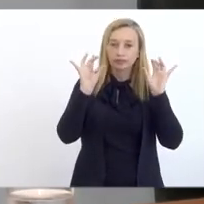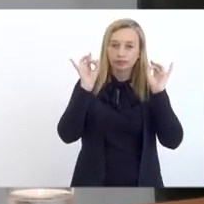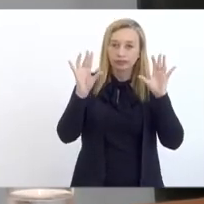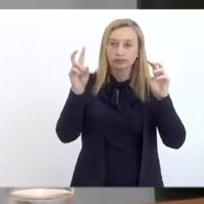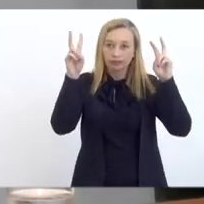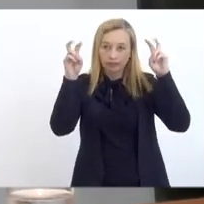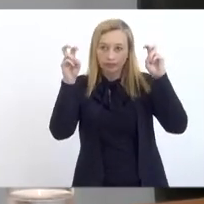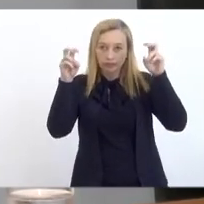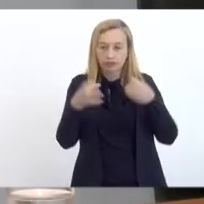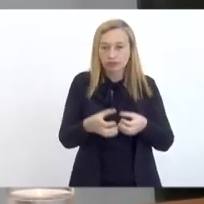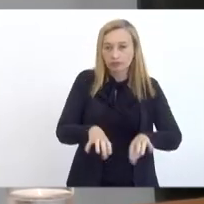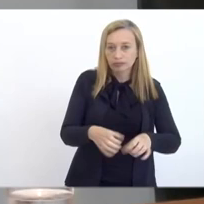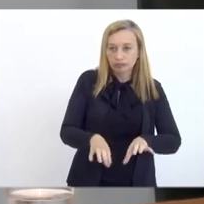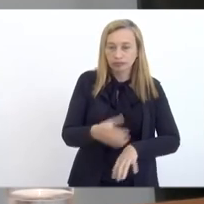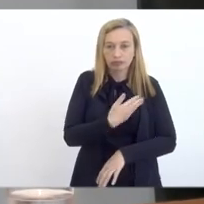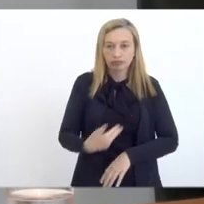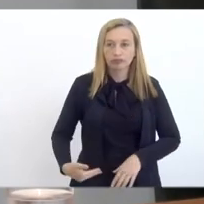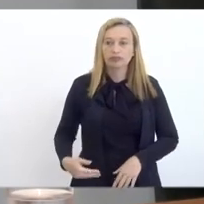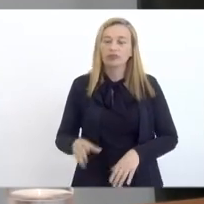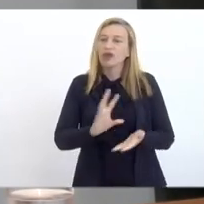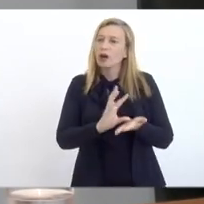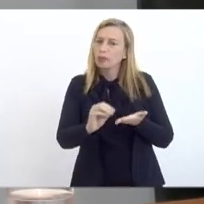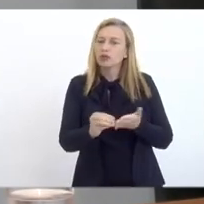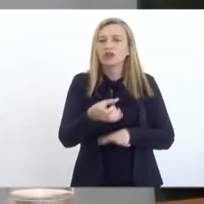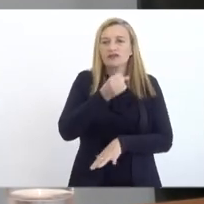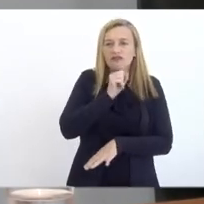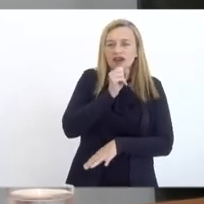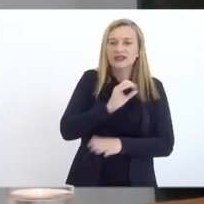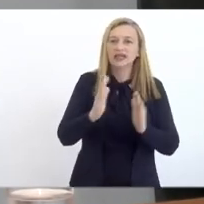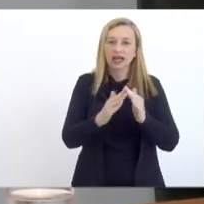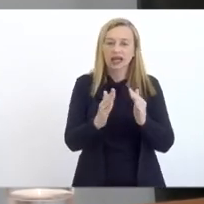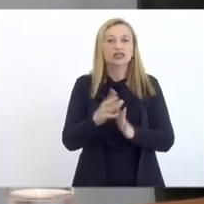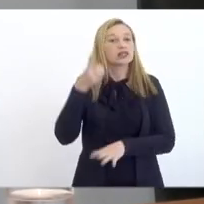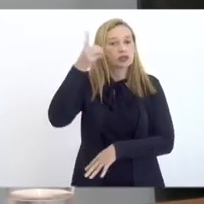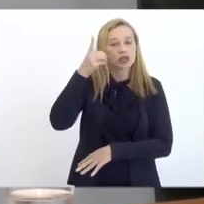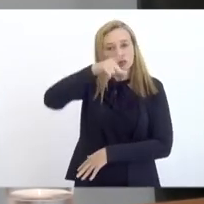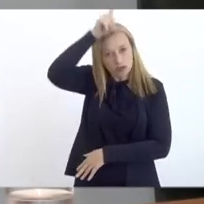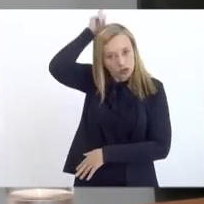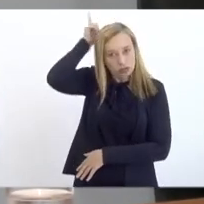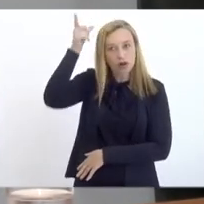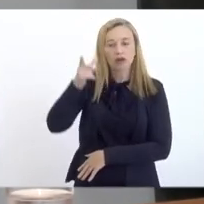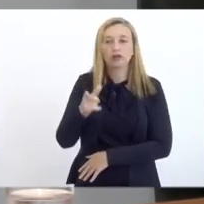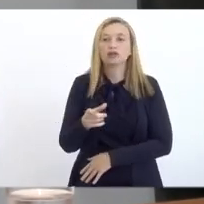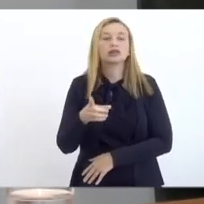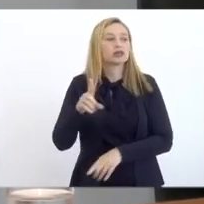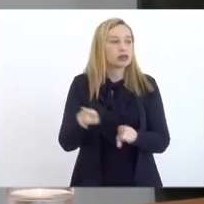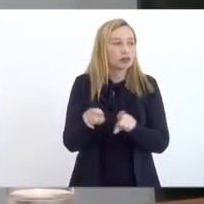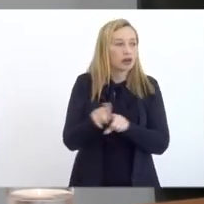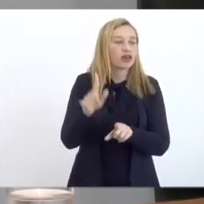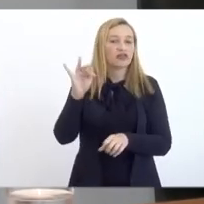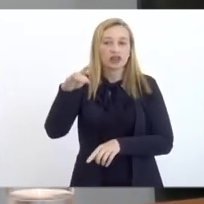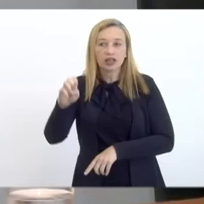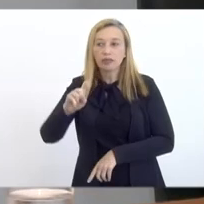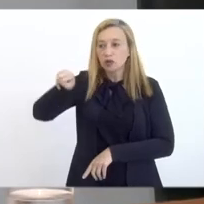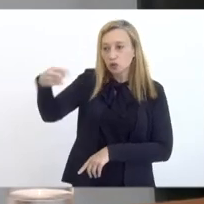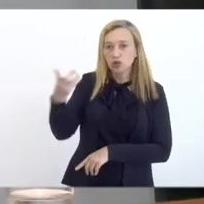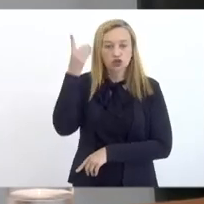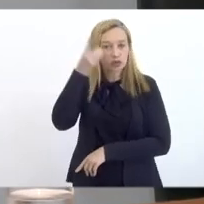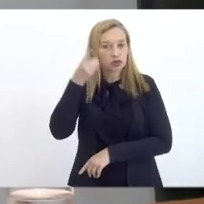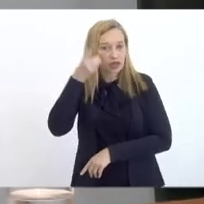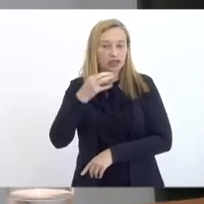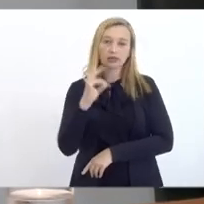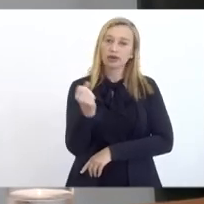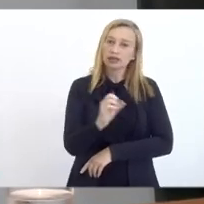questão do concurso público, que é uma pauta, a pauta antiga da casa, inclusive deputados como o deputado Luiz Paulo, deputado Felipe também e outros, deputada